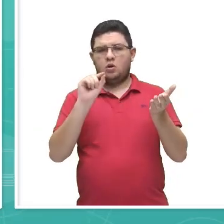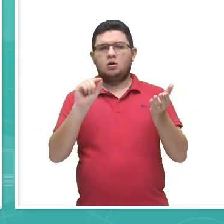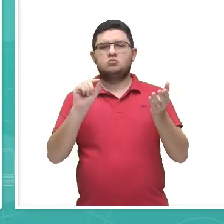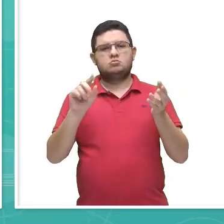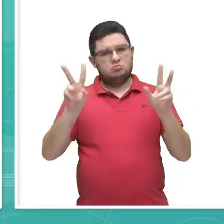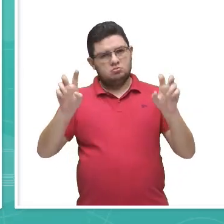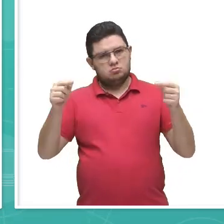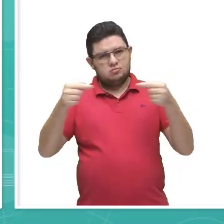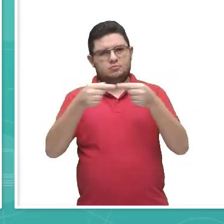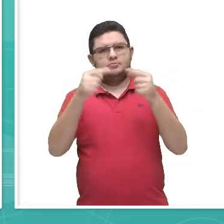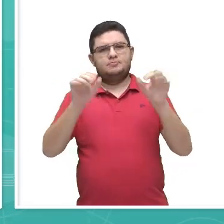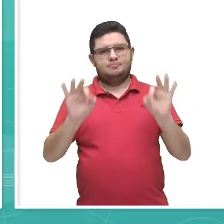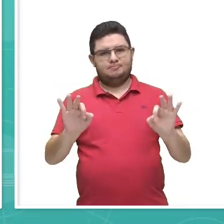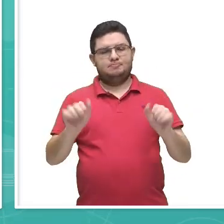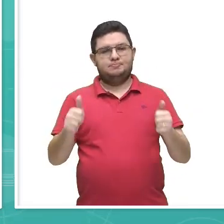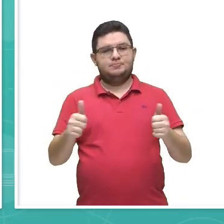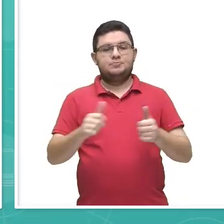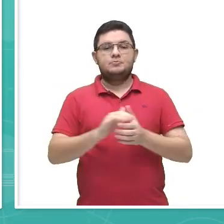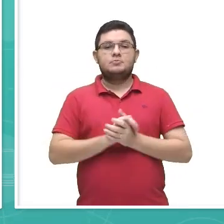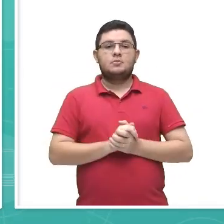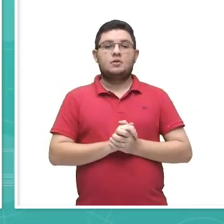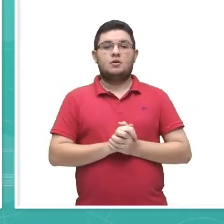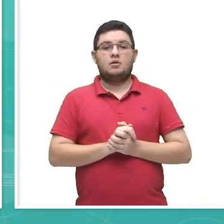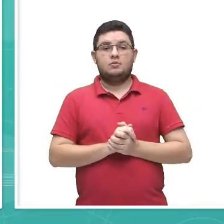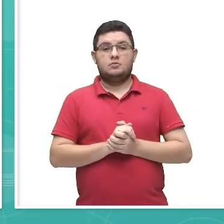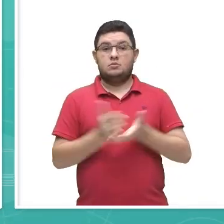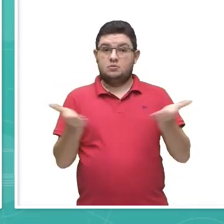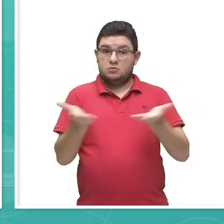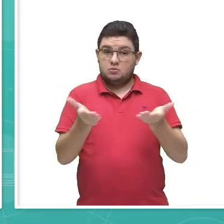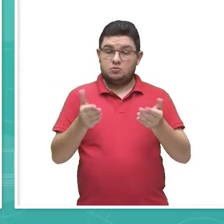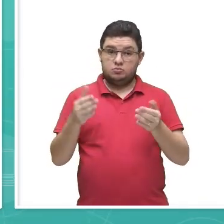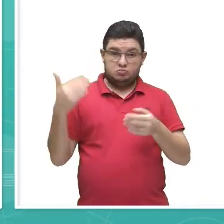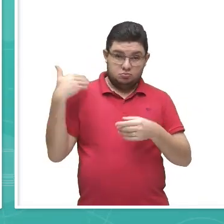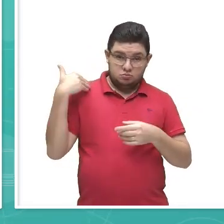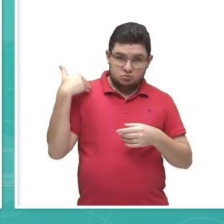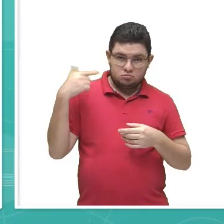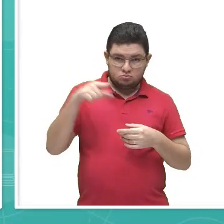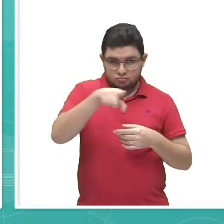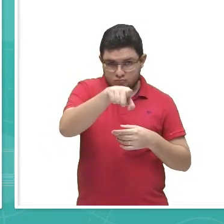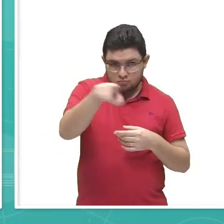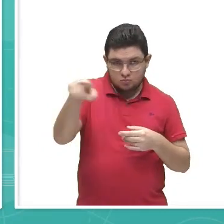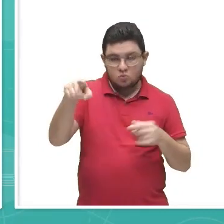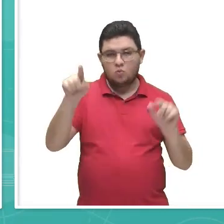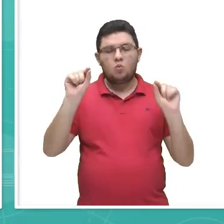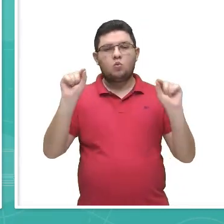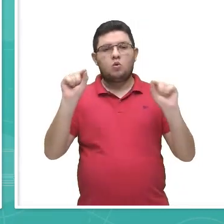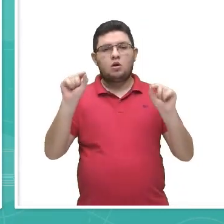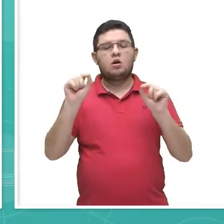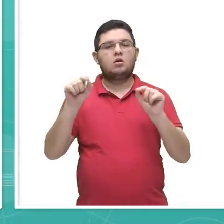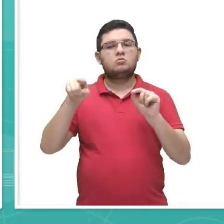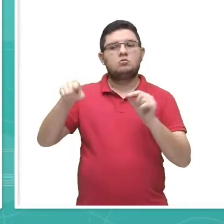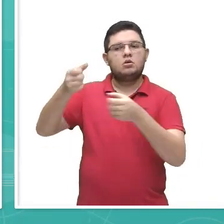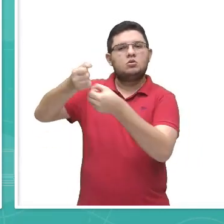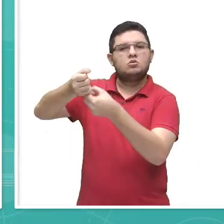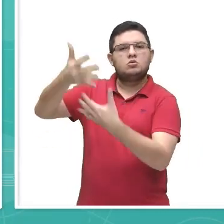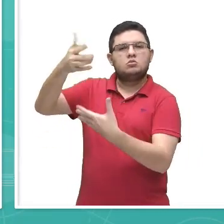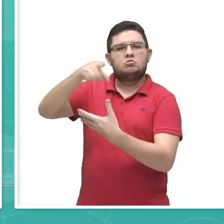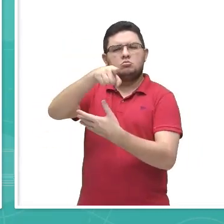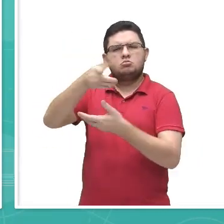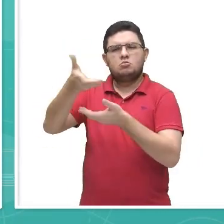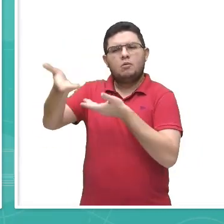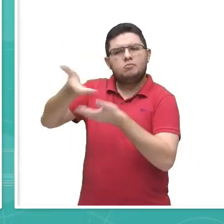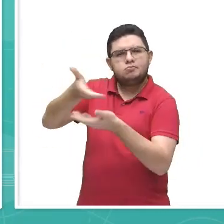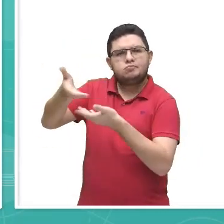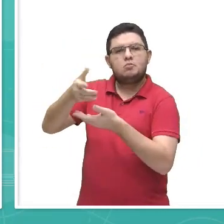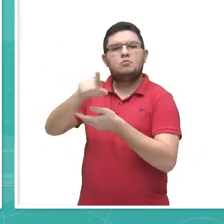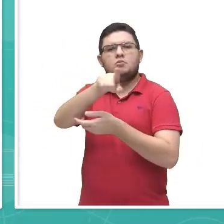estes assuntos, tudo bem? Então, gostaria de chamá-los a participar lá no chat, tá? Podem colocar suas respostas. Mas, teacher, eu estou com tanta